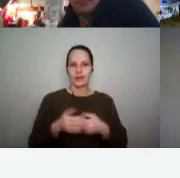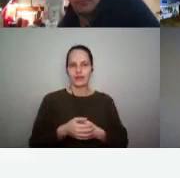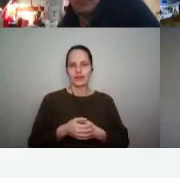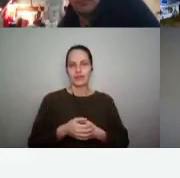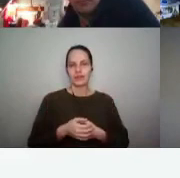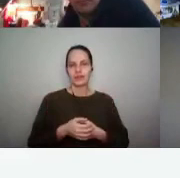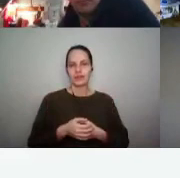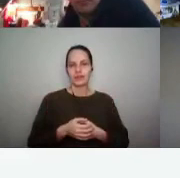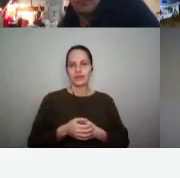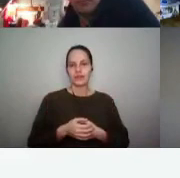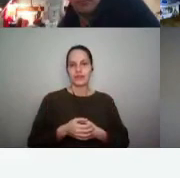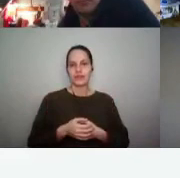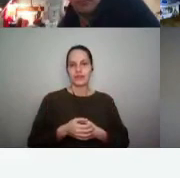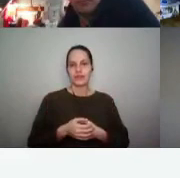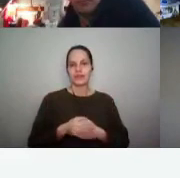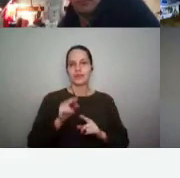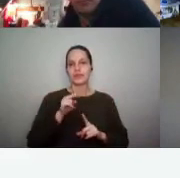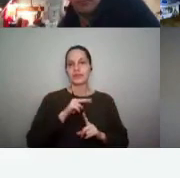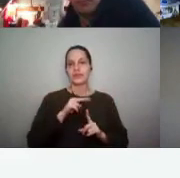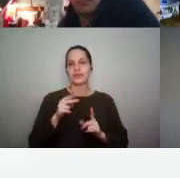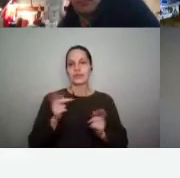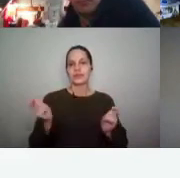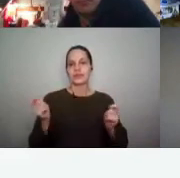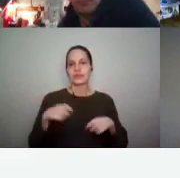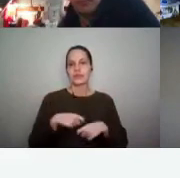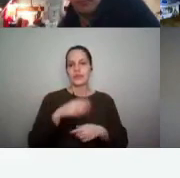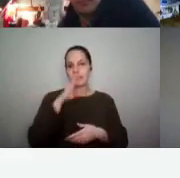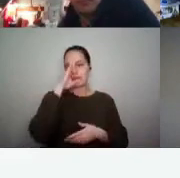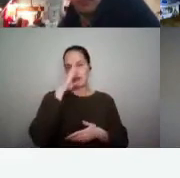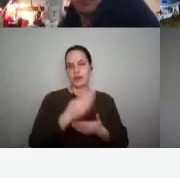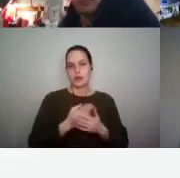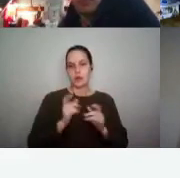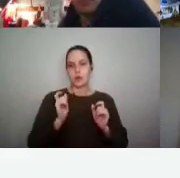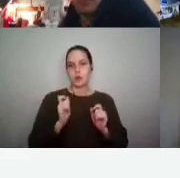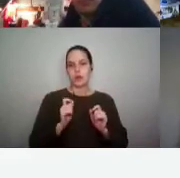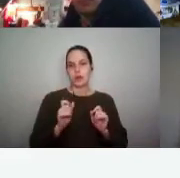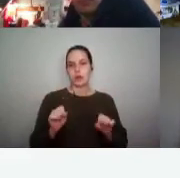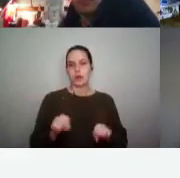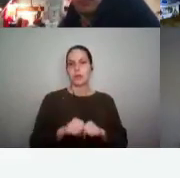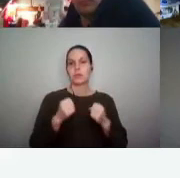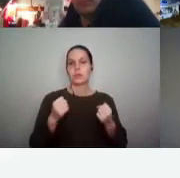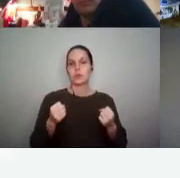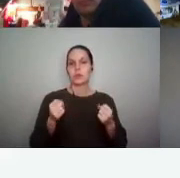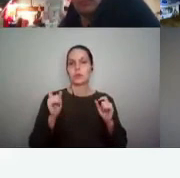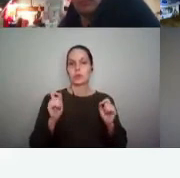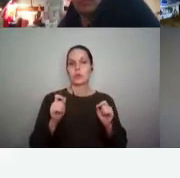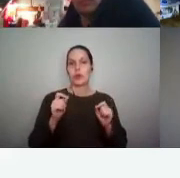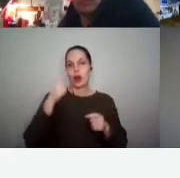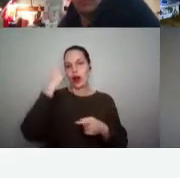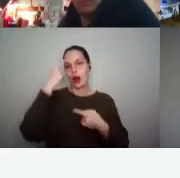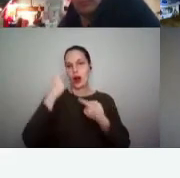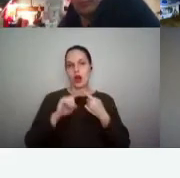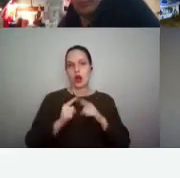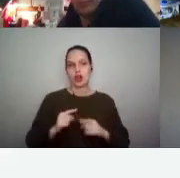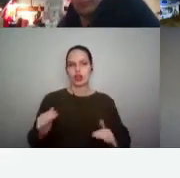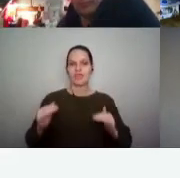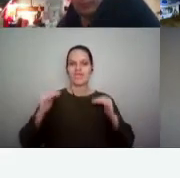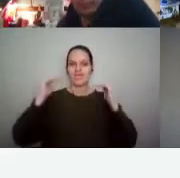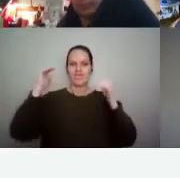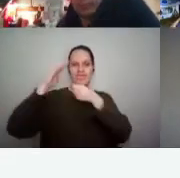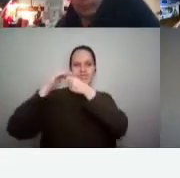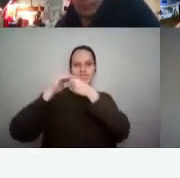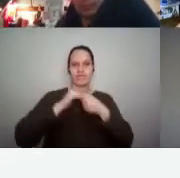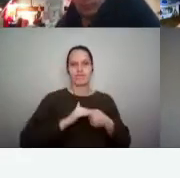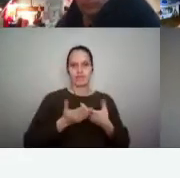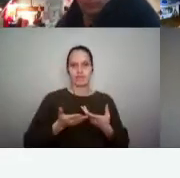Nessa perspectiva, é possível acreditar na condição da ruptura, né? Com essa lógica dominante e dar